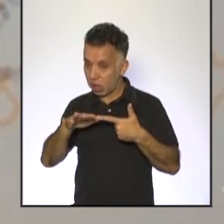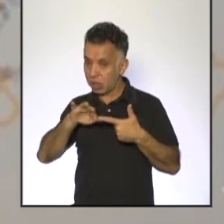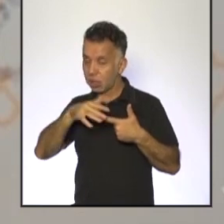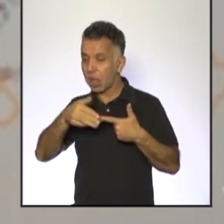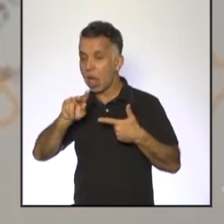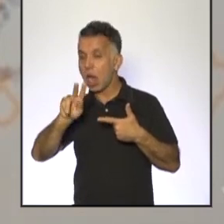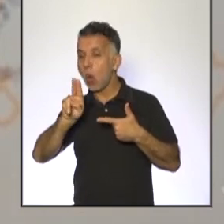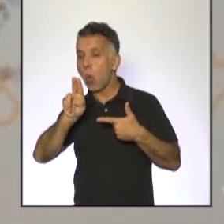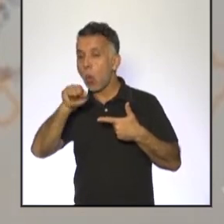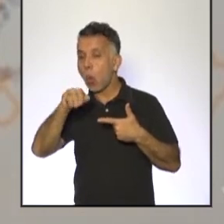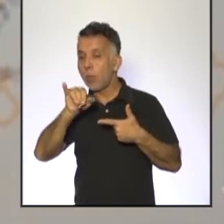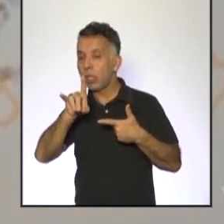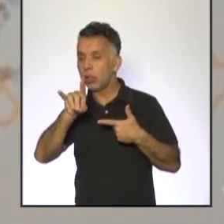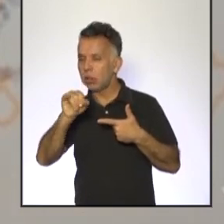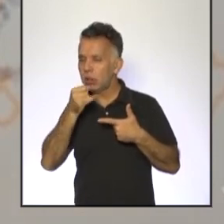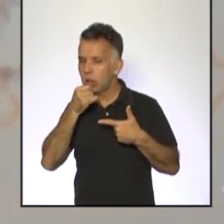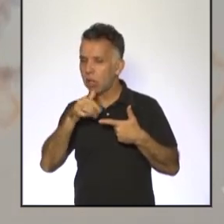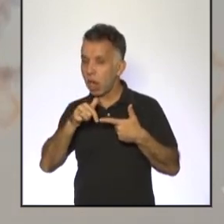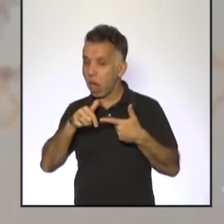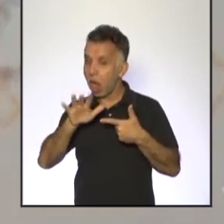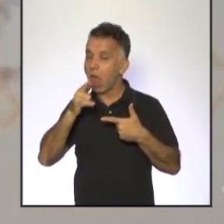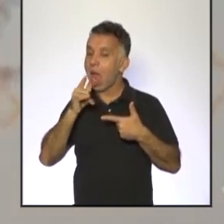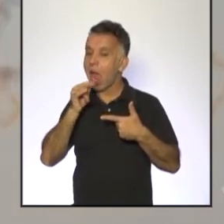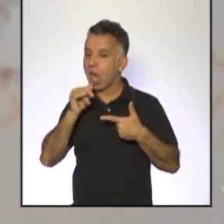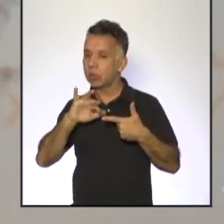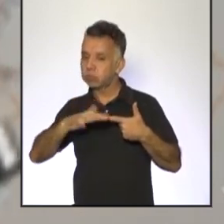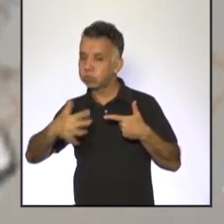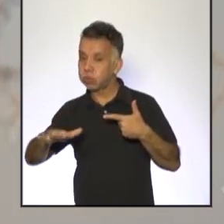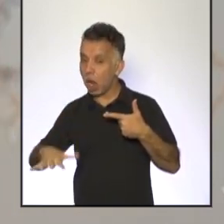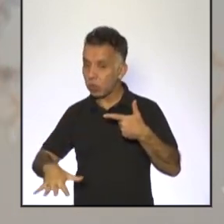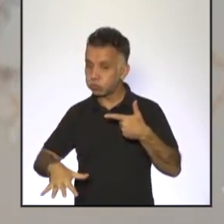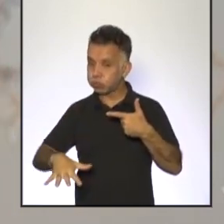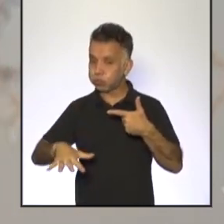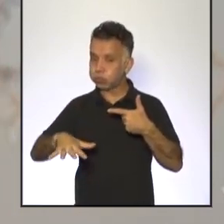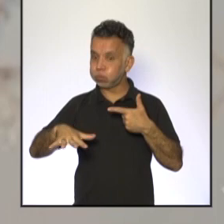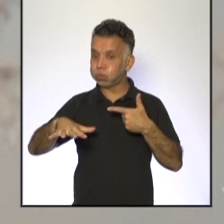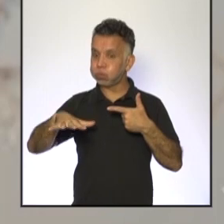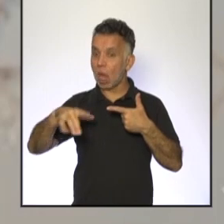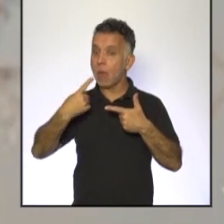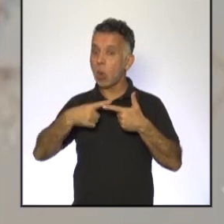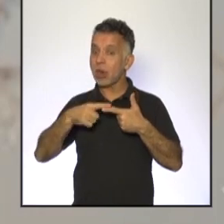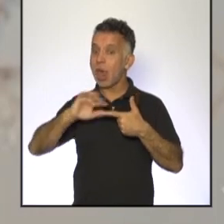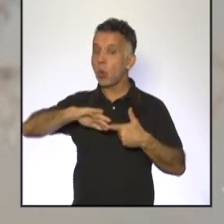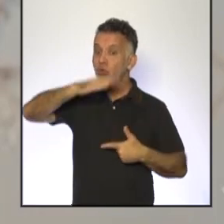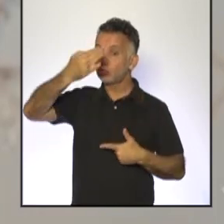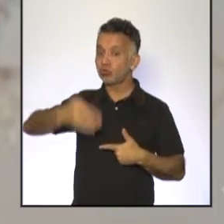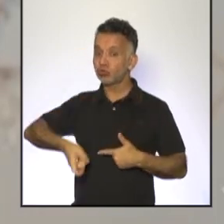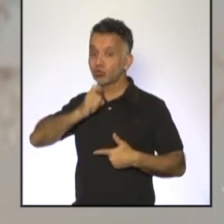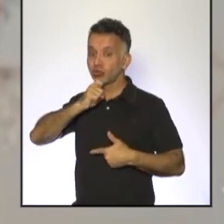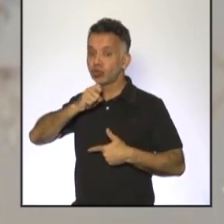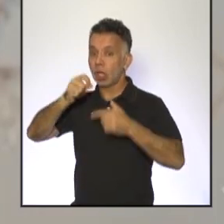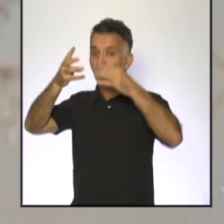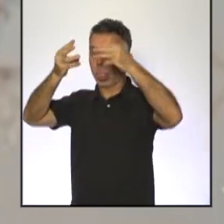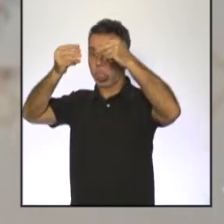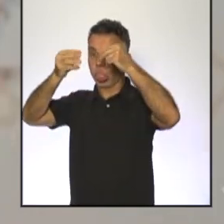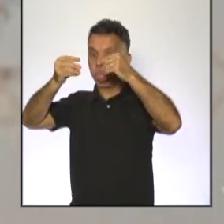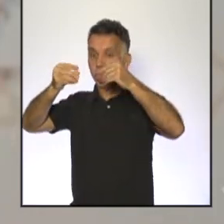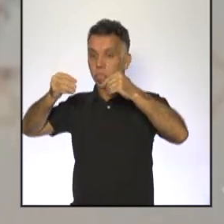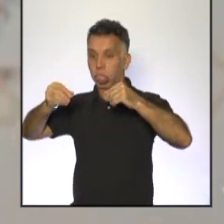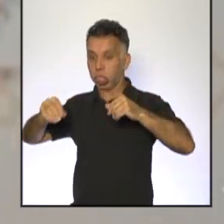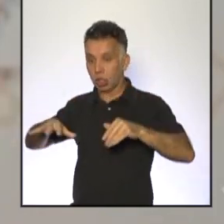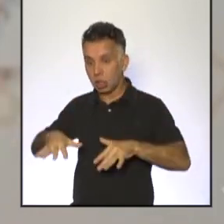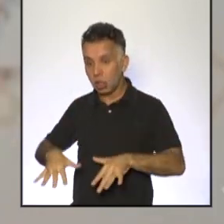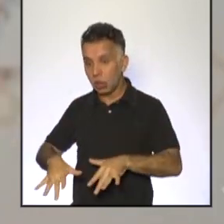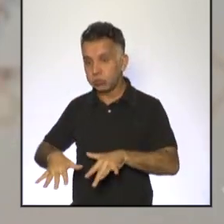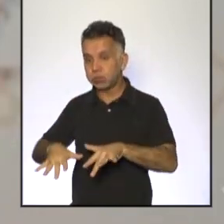úmido ele está, maior tende a ser o nível dos oceanos também, porque eu tenho degelo das calotas, do gelo continental. Beleza?